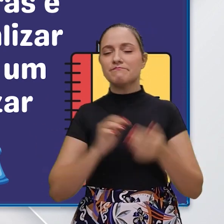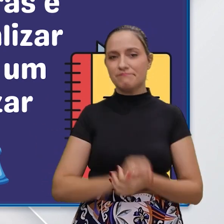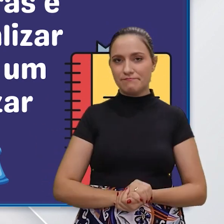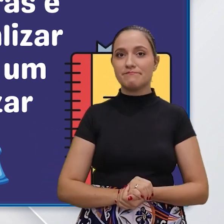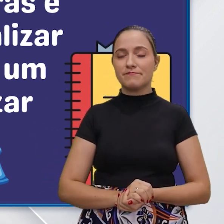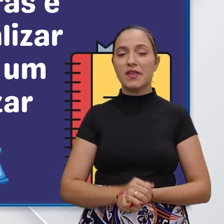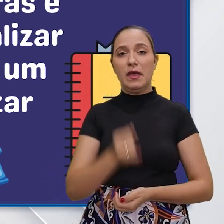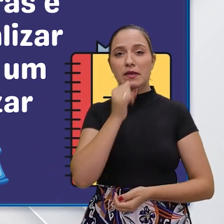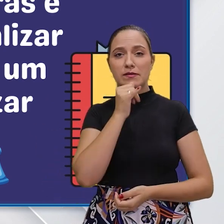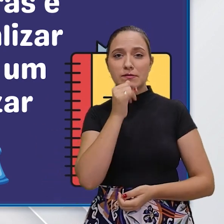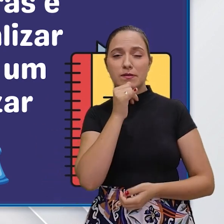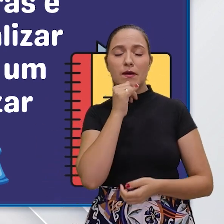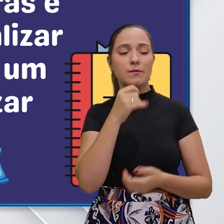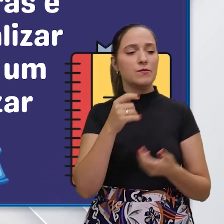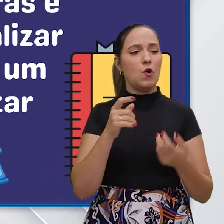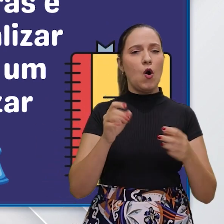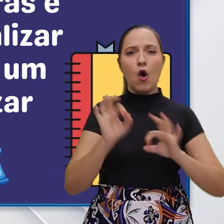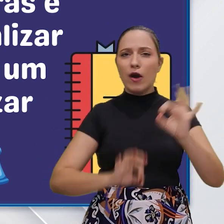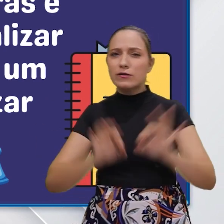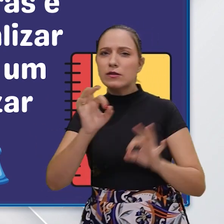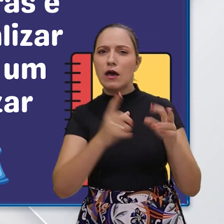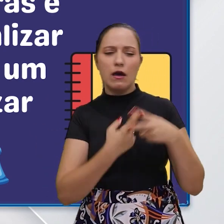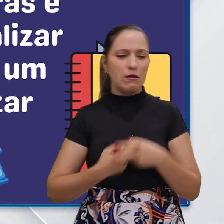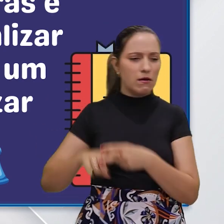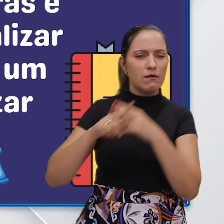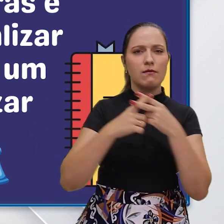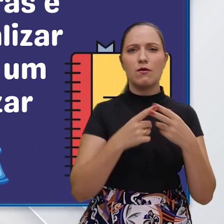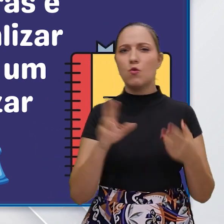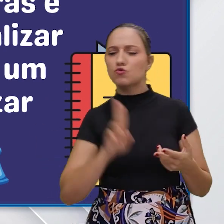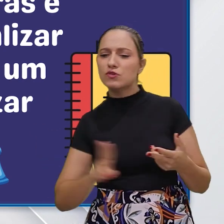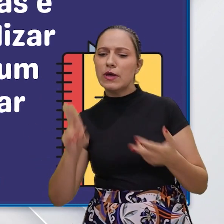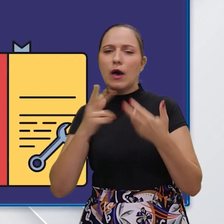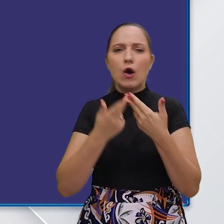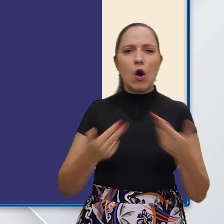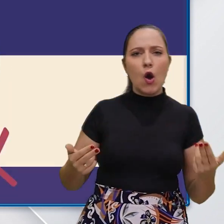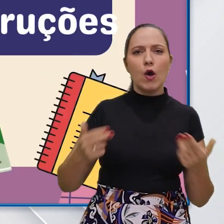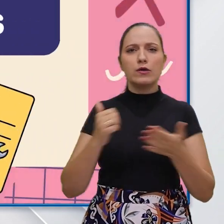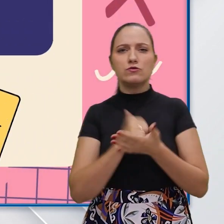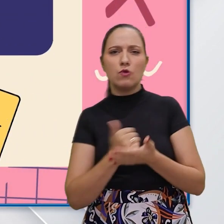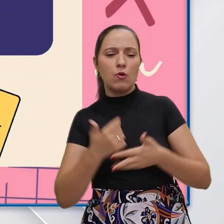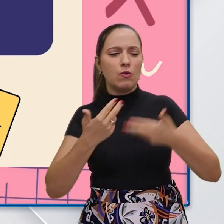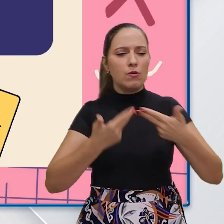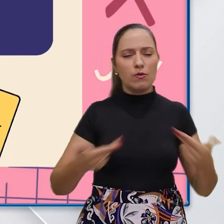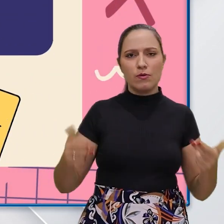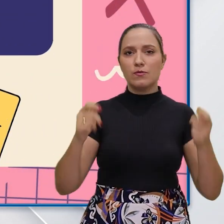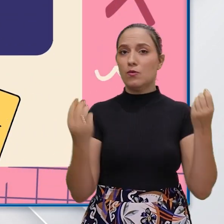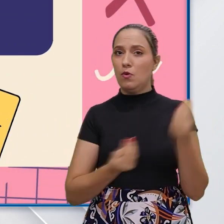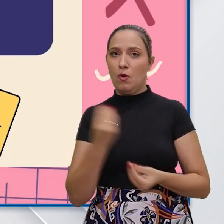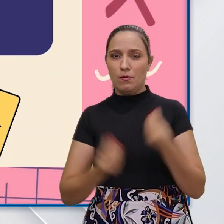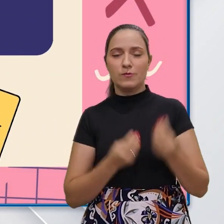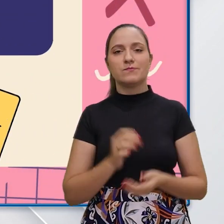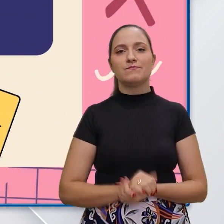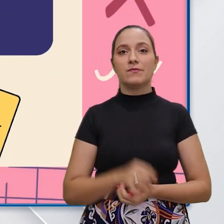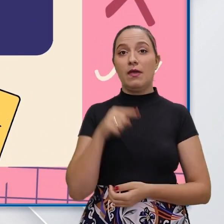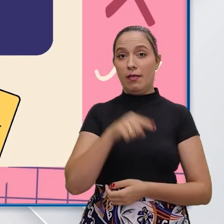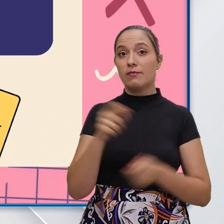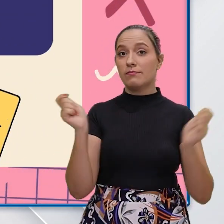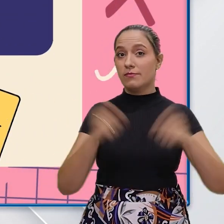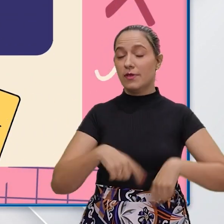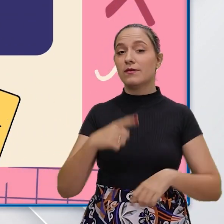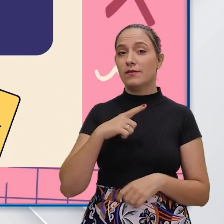atividade, realizar um procedimento ou utilizar algo. Ele é muito comum